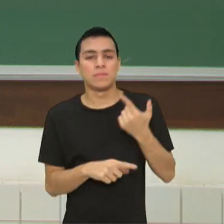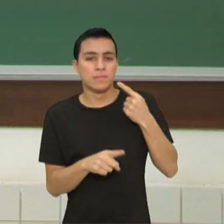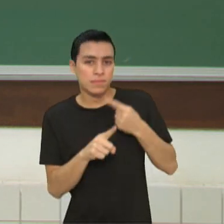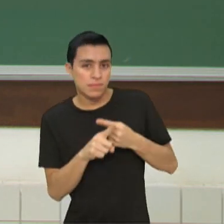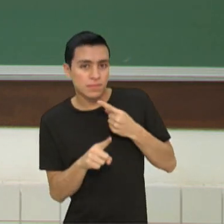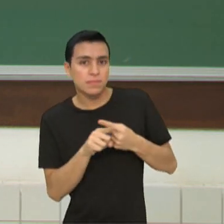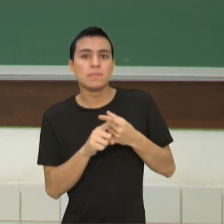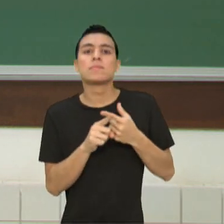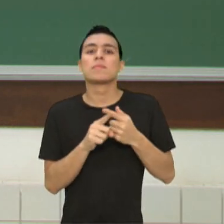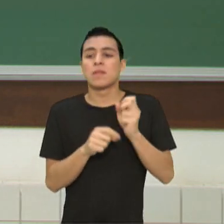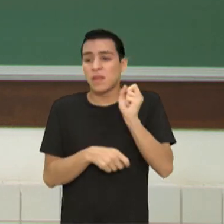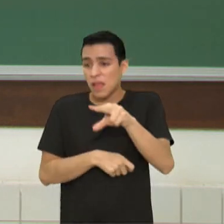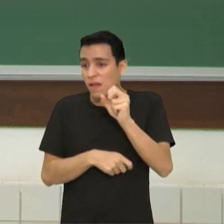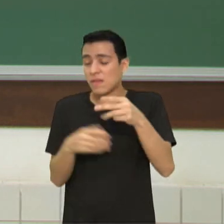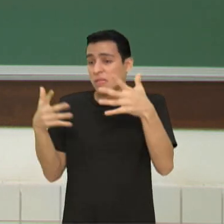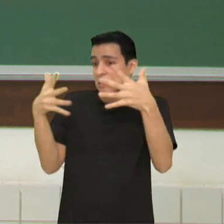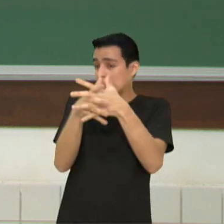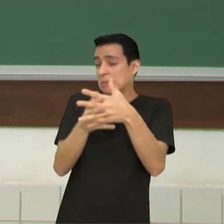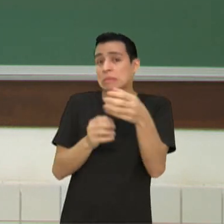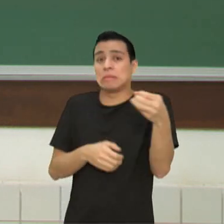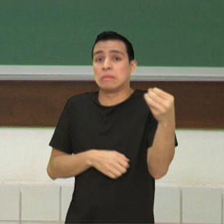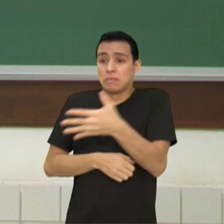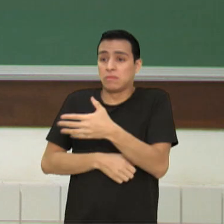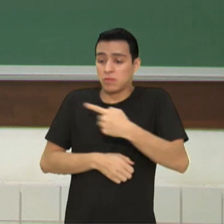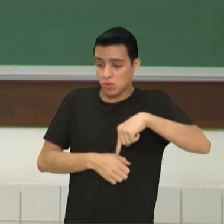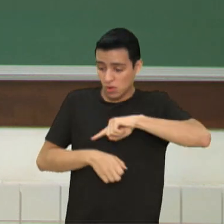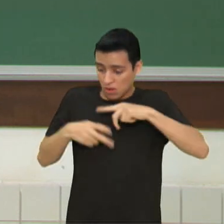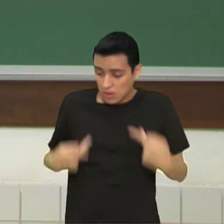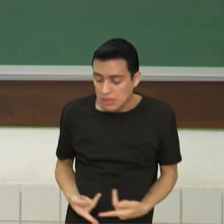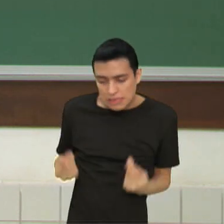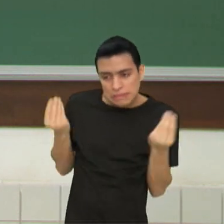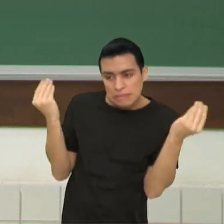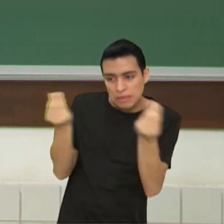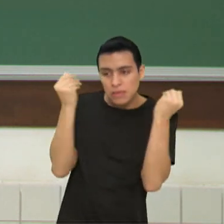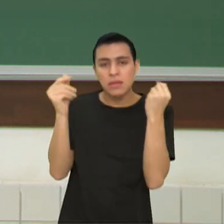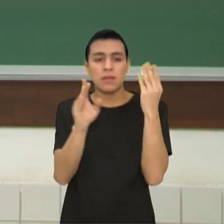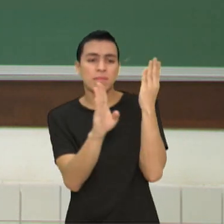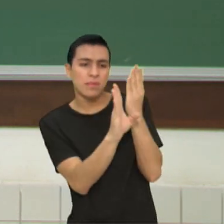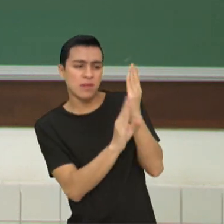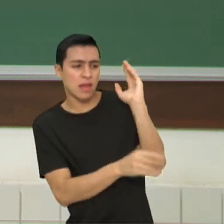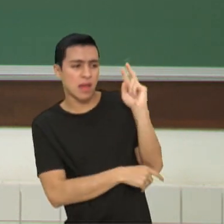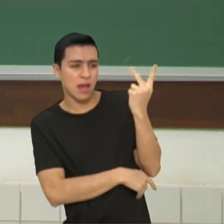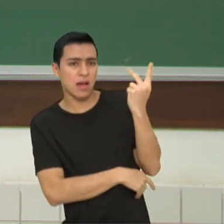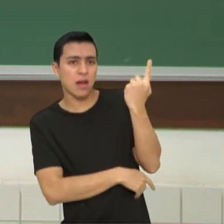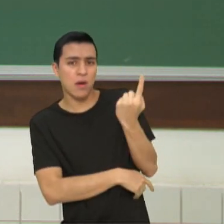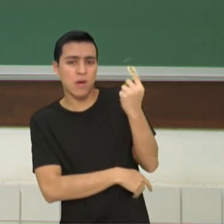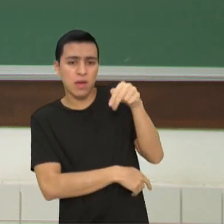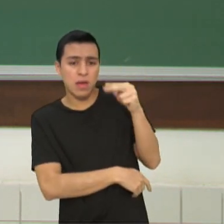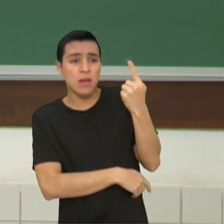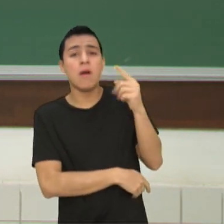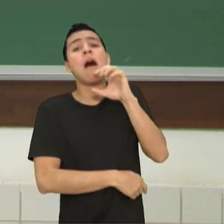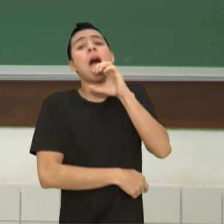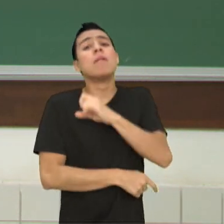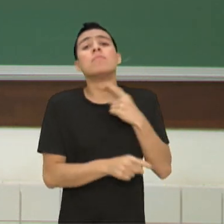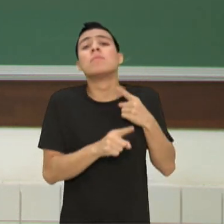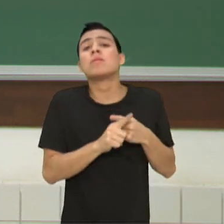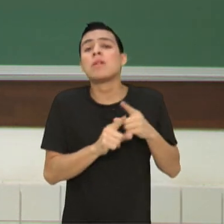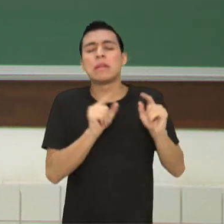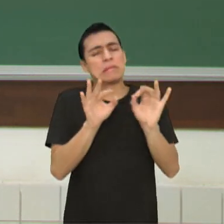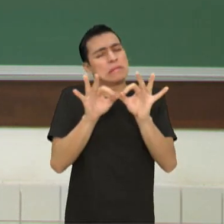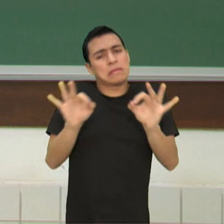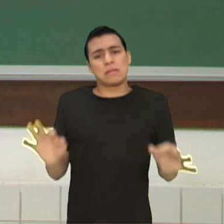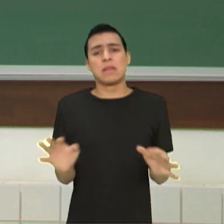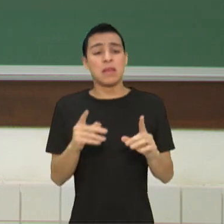Porque ainda assim é um vírus muito complexo, muito novo para a espécie humana. Por que lá na gripe H1N1 de 2009 foi tão rápido?